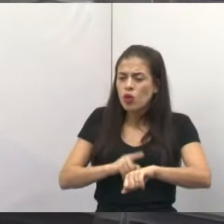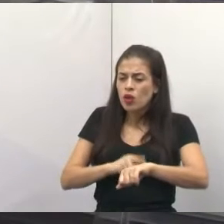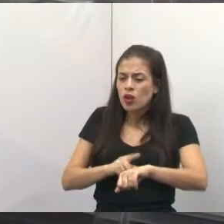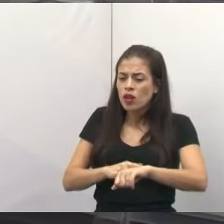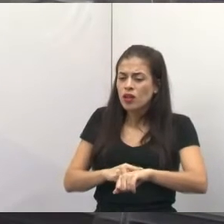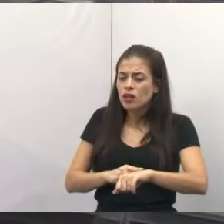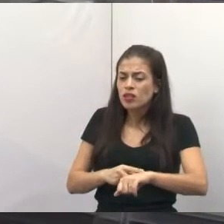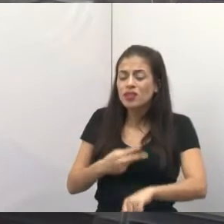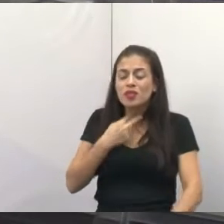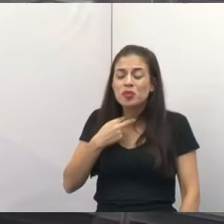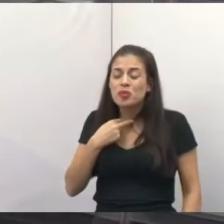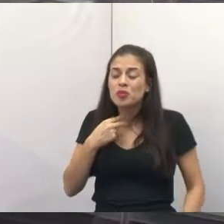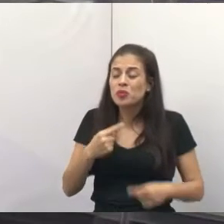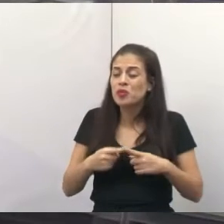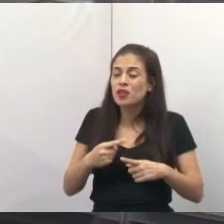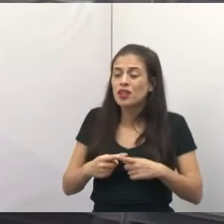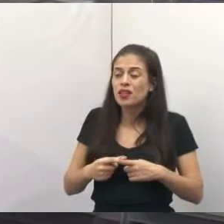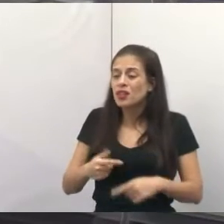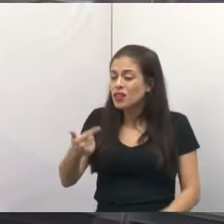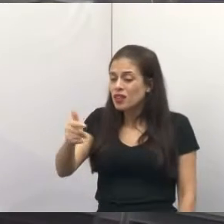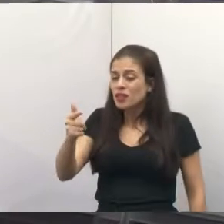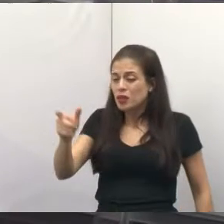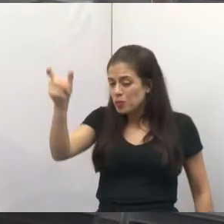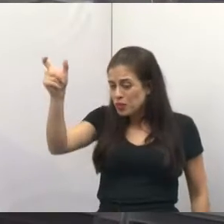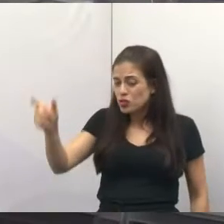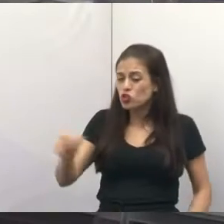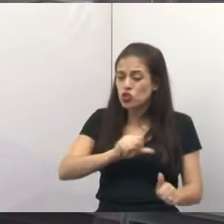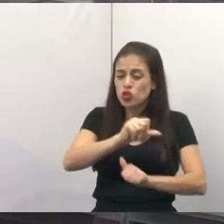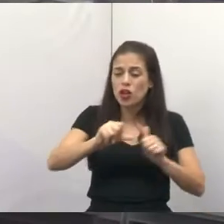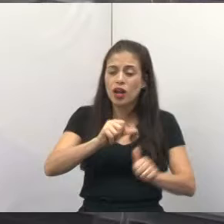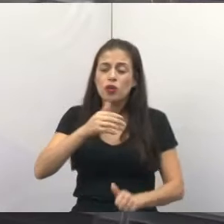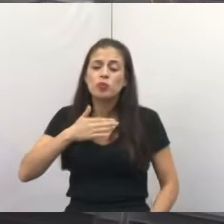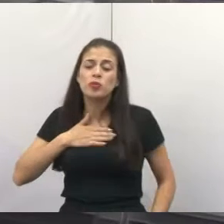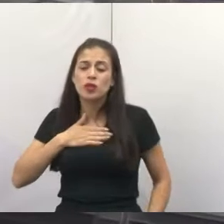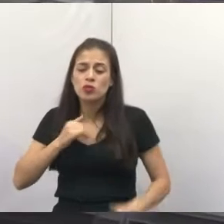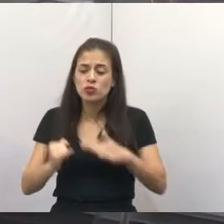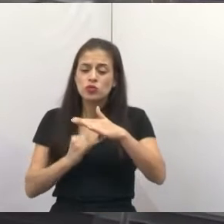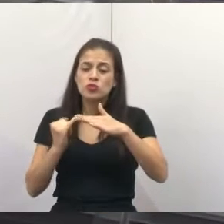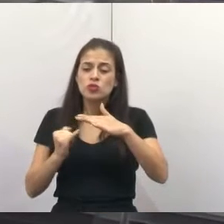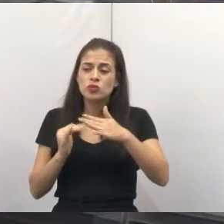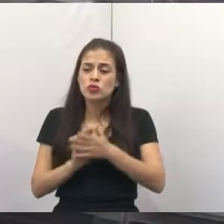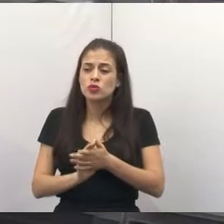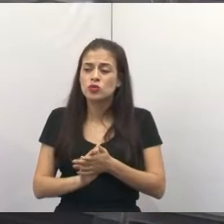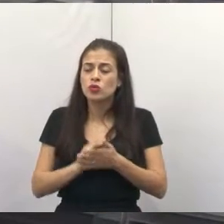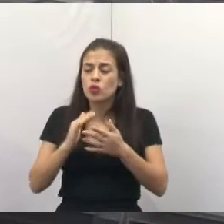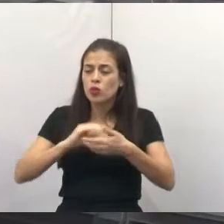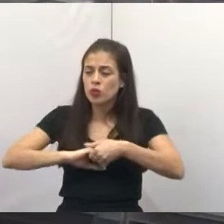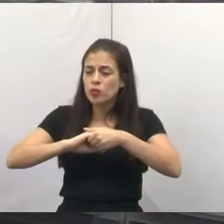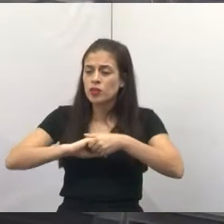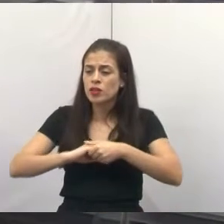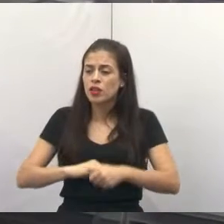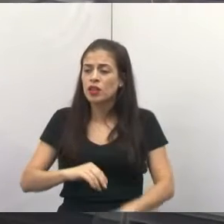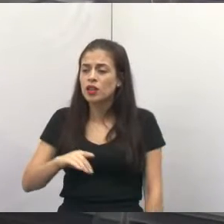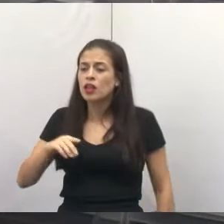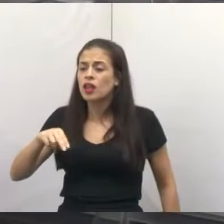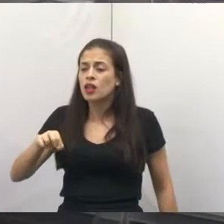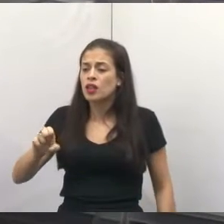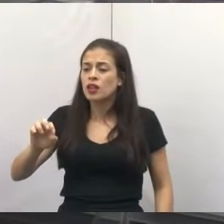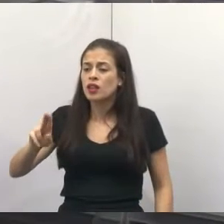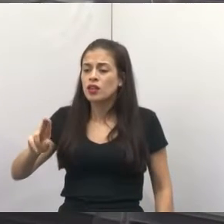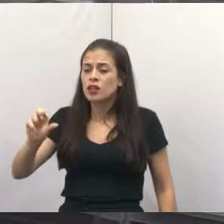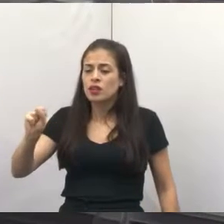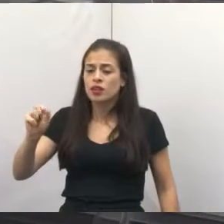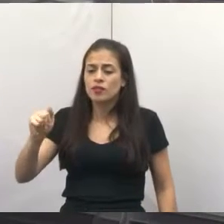quem colocar no meu lugar lá no Instituto. E eu quero cumprimentar, pastor, a dona Neuza, que é da faxina aqui dessa